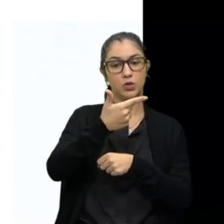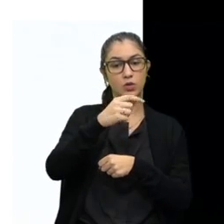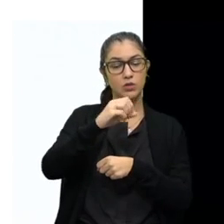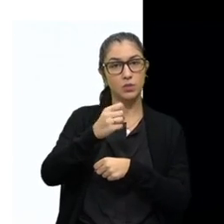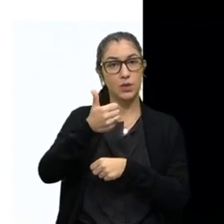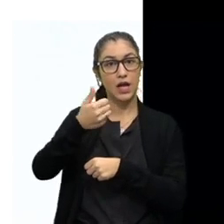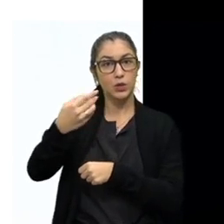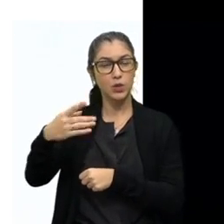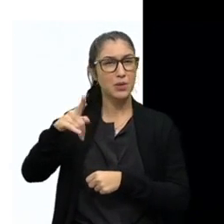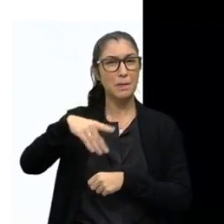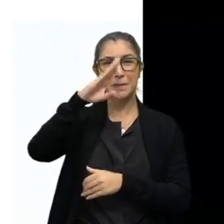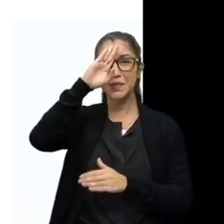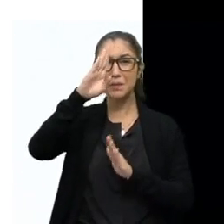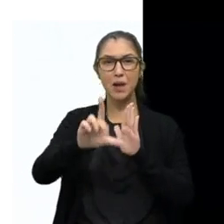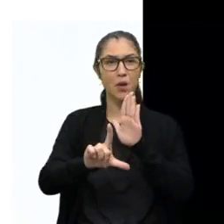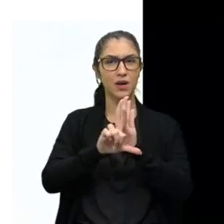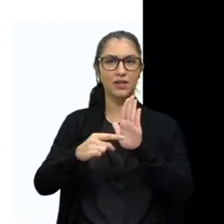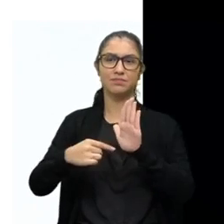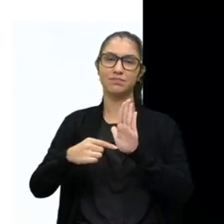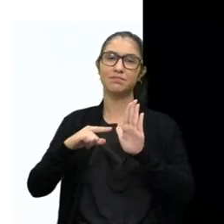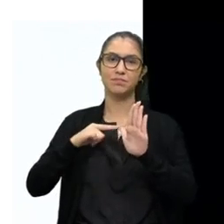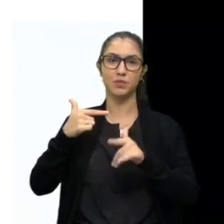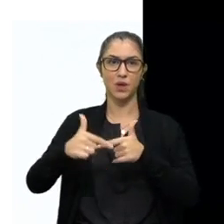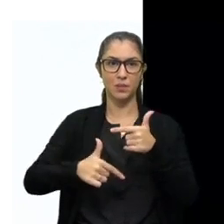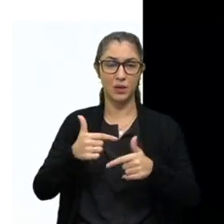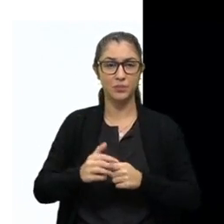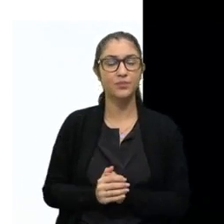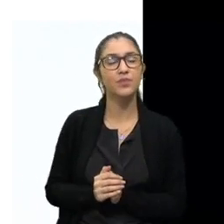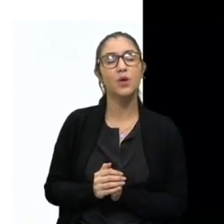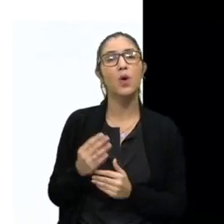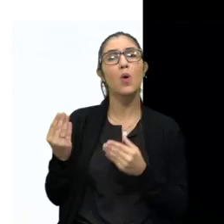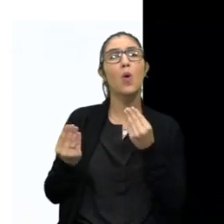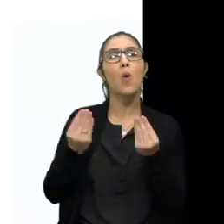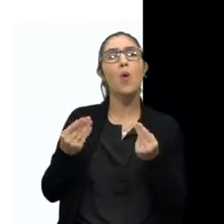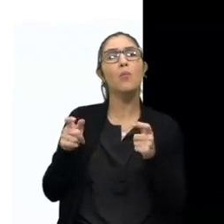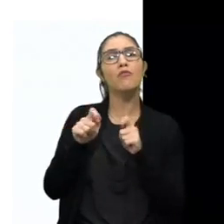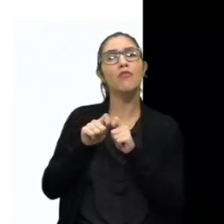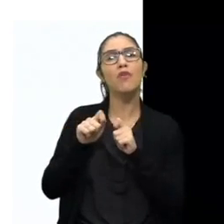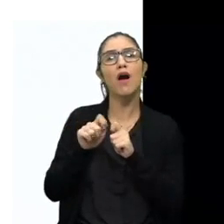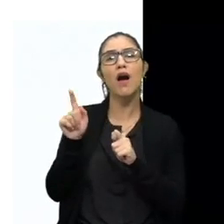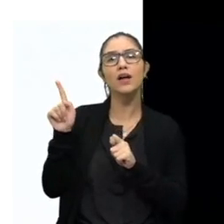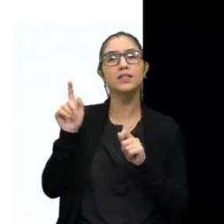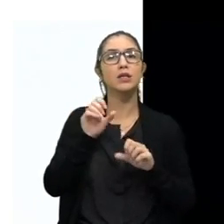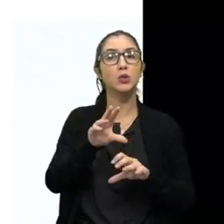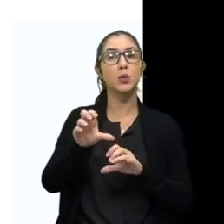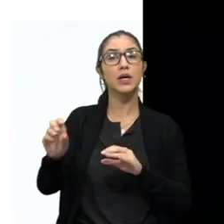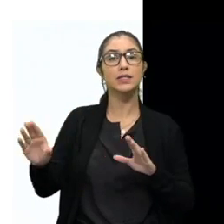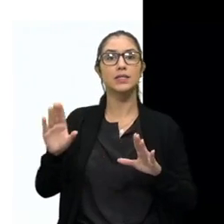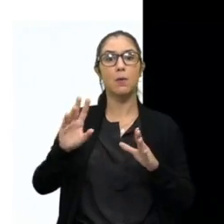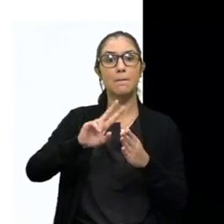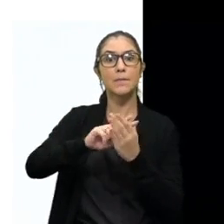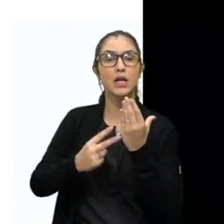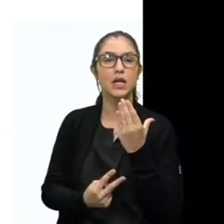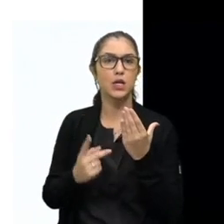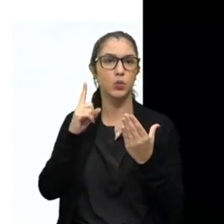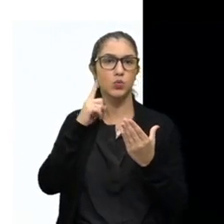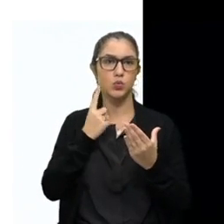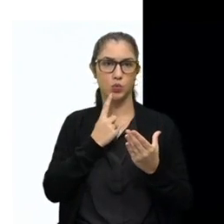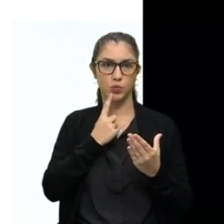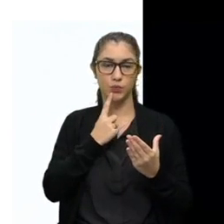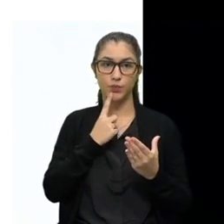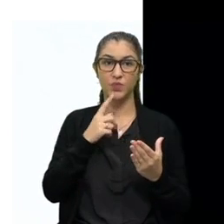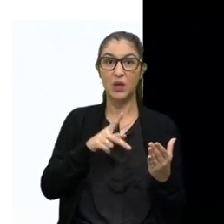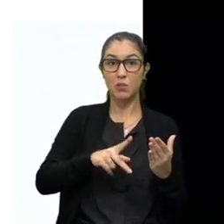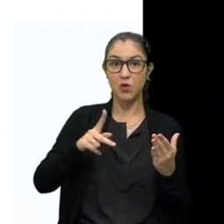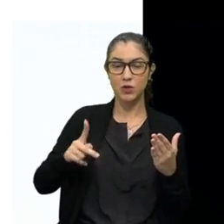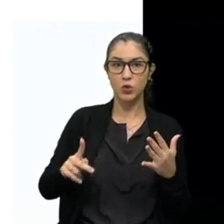principais leis que embasam o nosso trabalho. Como que é realizada a educação bilíngue para surdos?